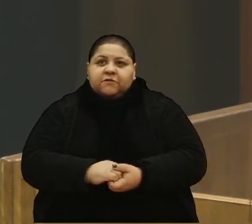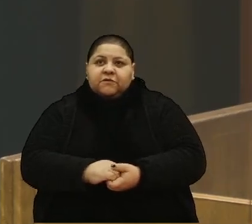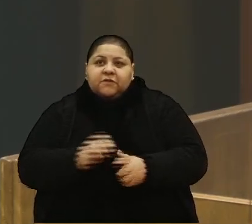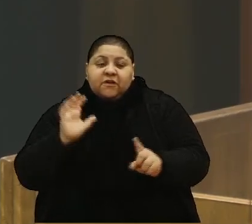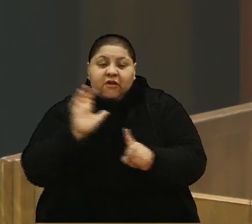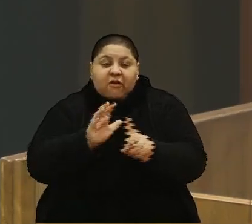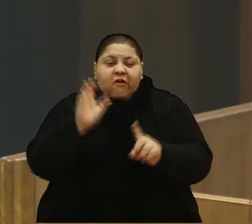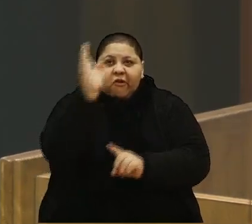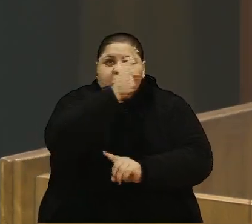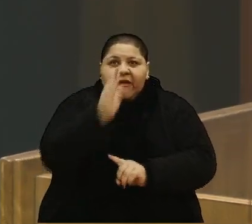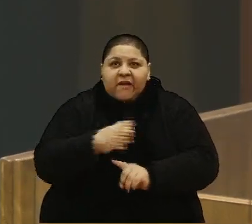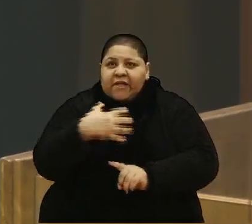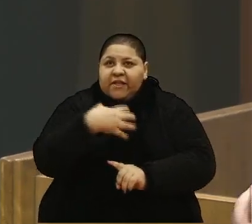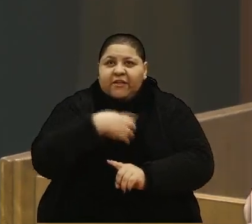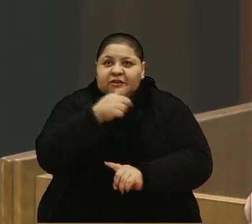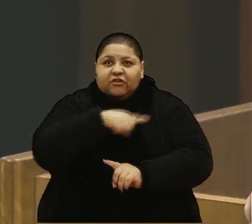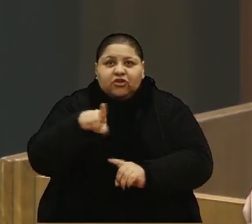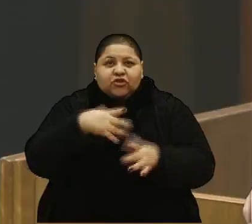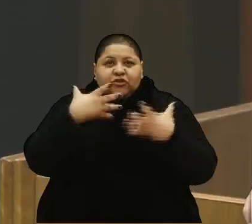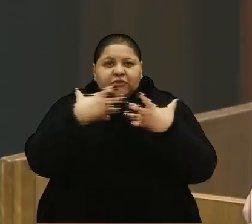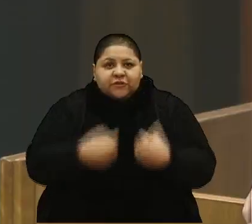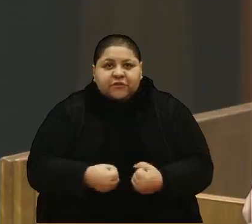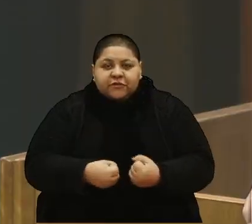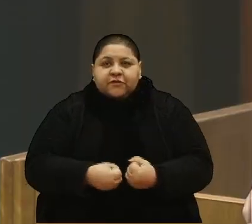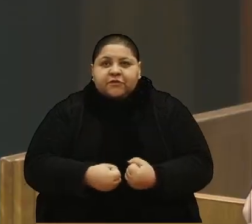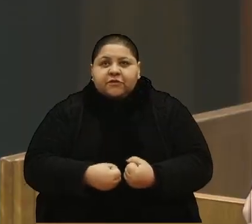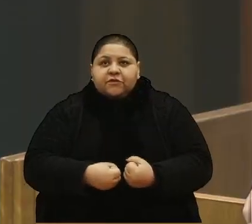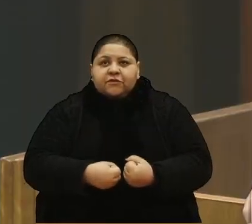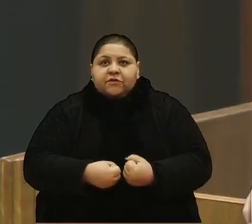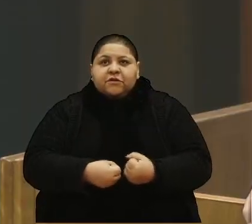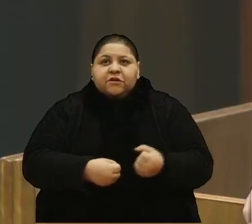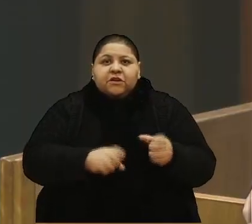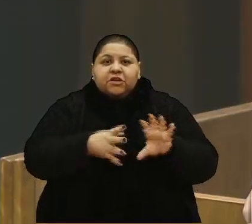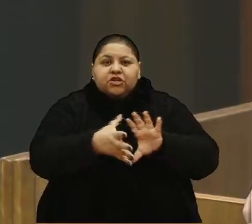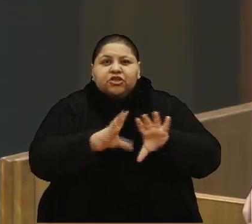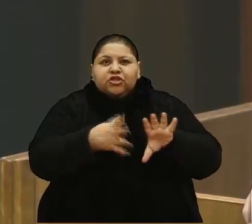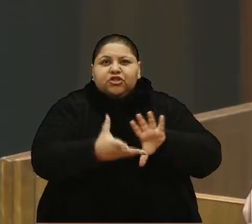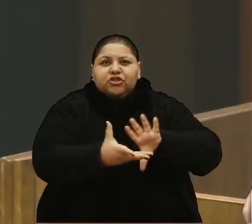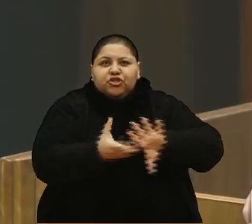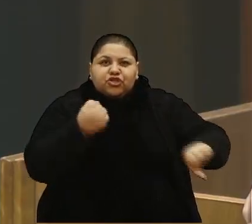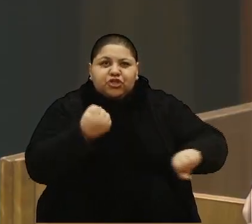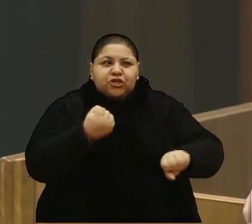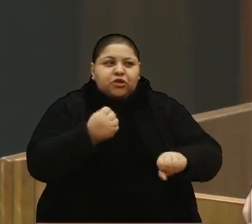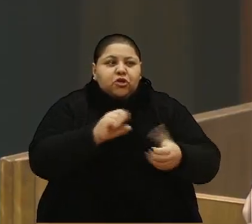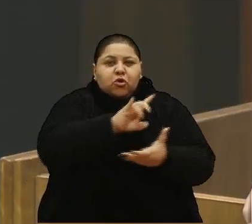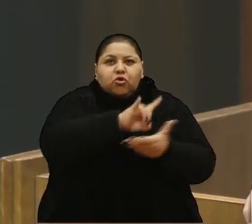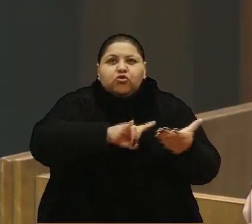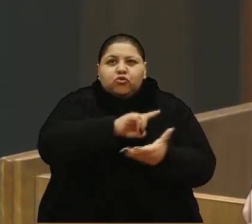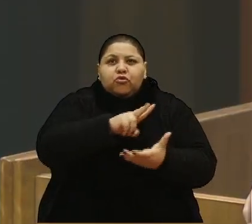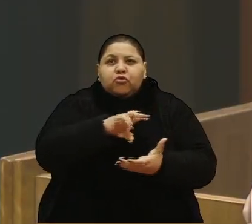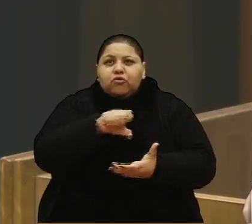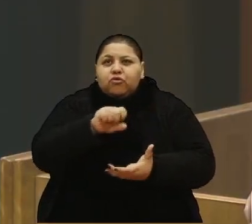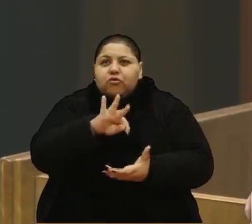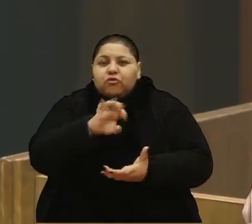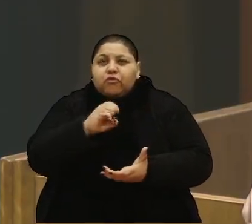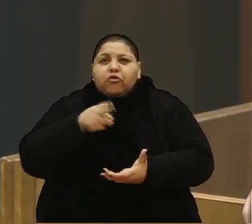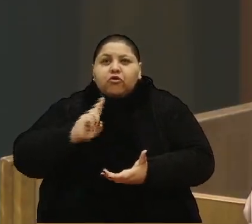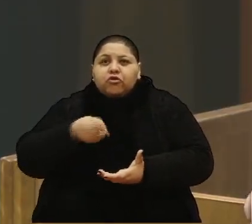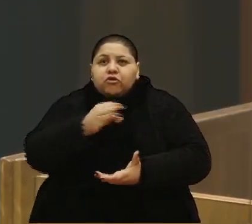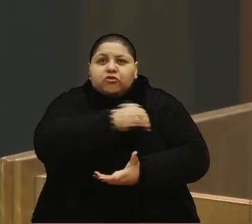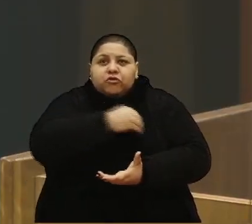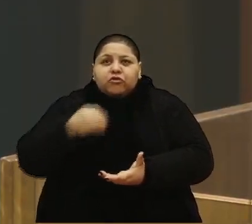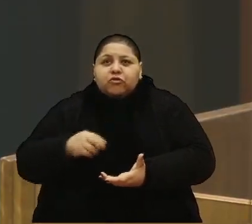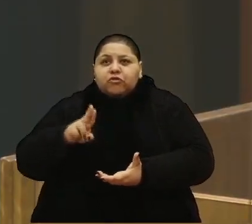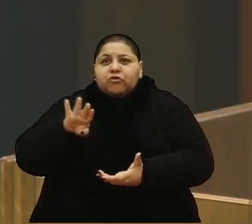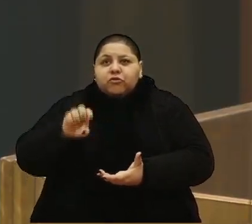povo brasileiro desse jeito, nós não iremos aceitar. Que tire o visto de quem quiser, que nós manteremos os médicos na nossa UBS.